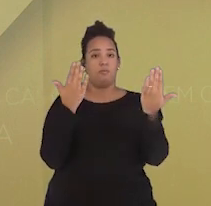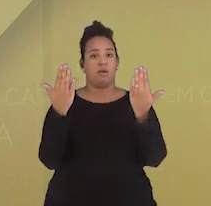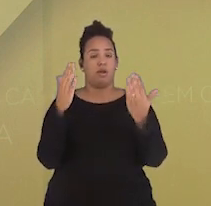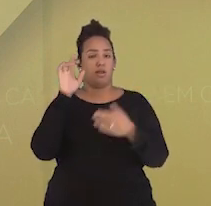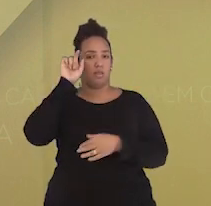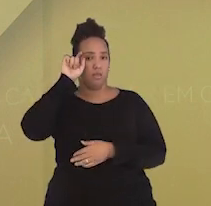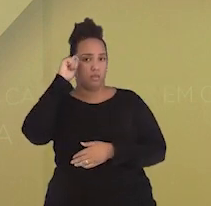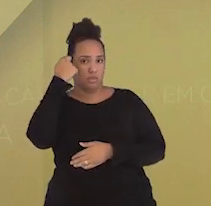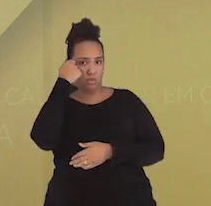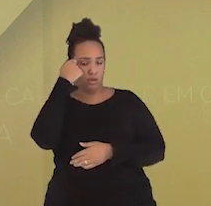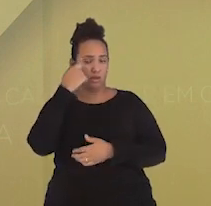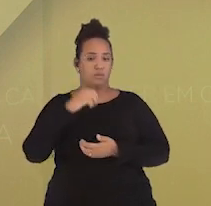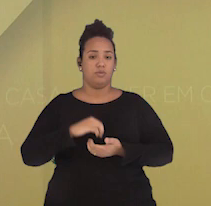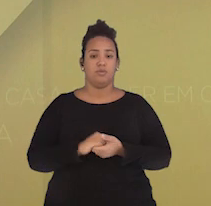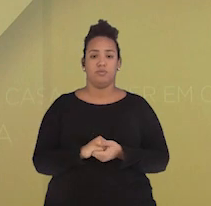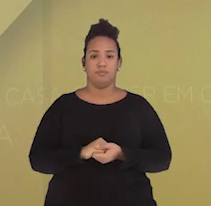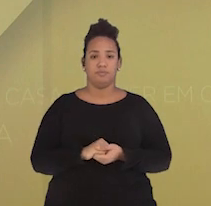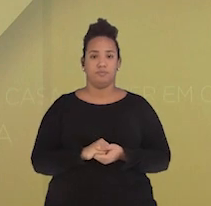pardos.